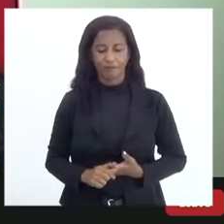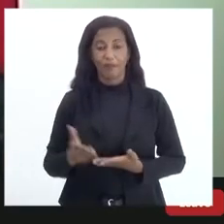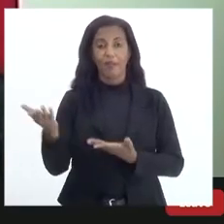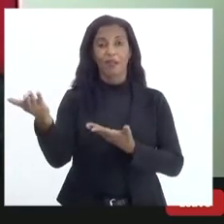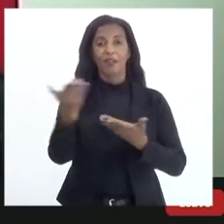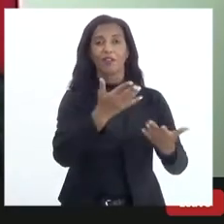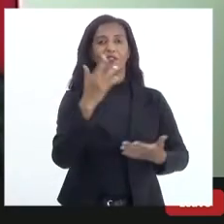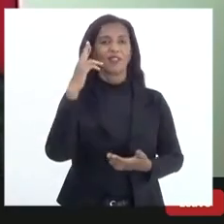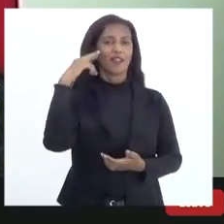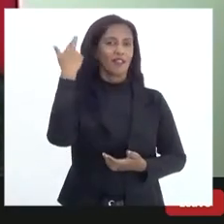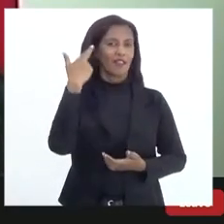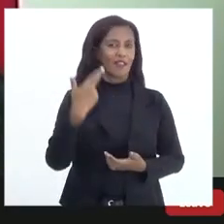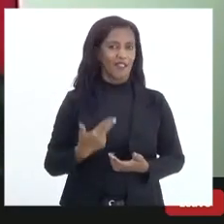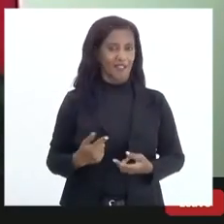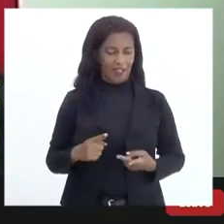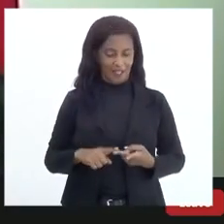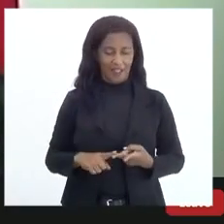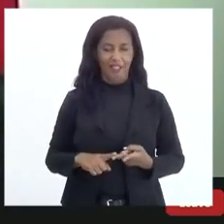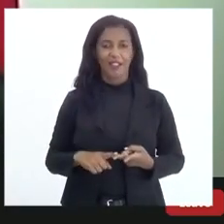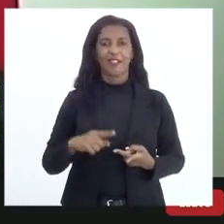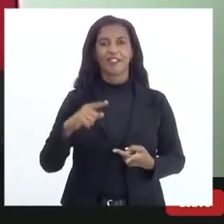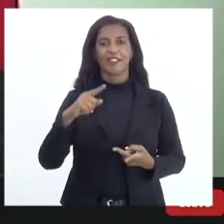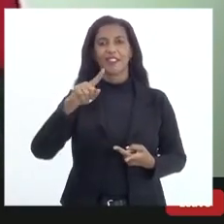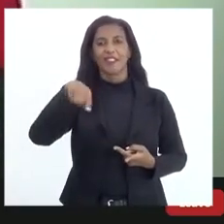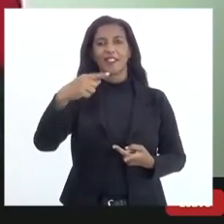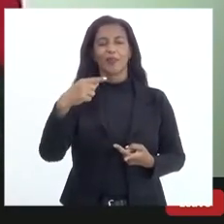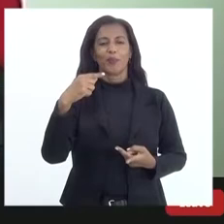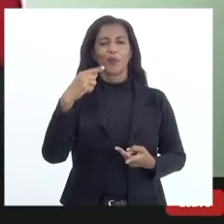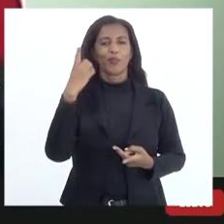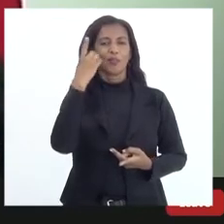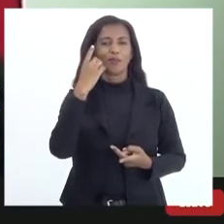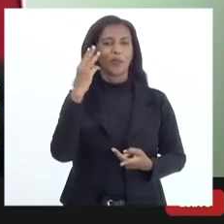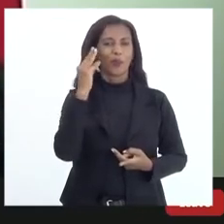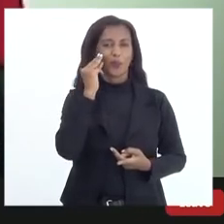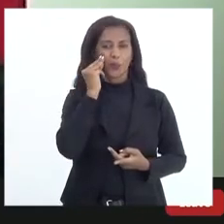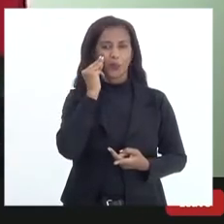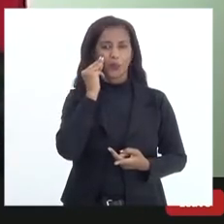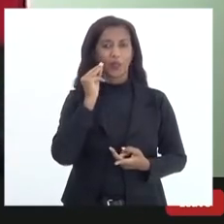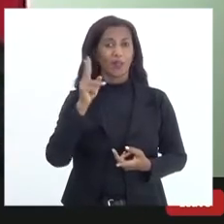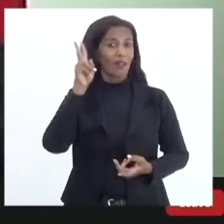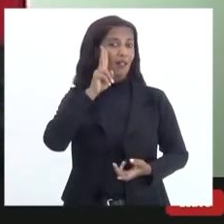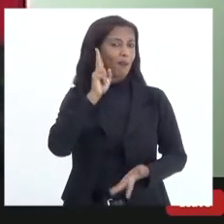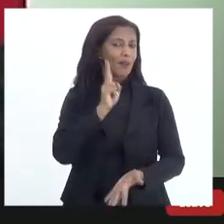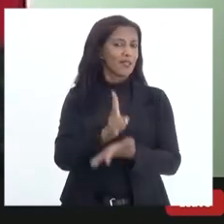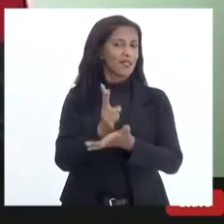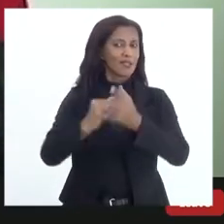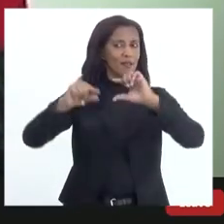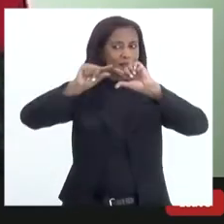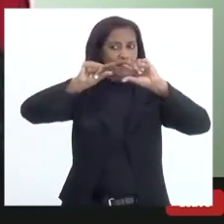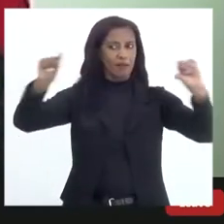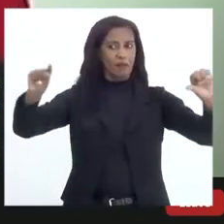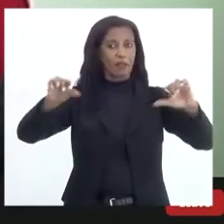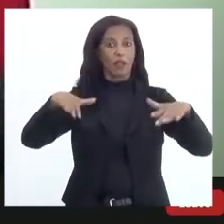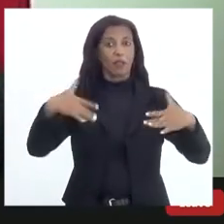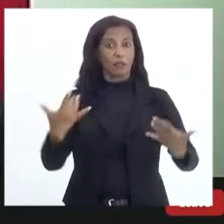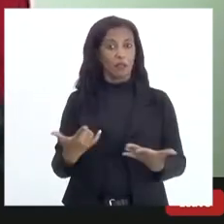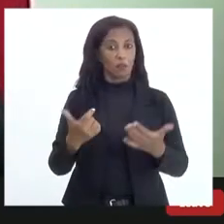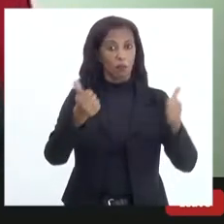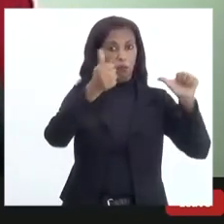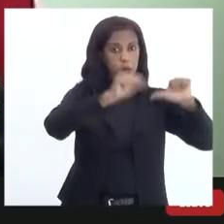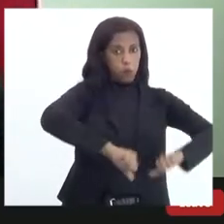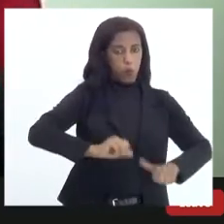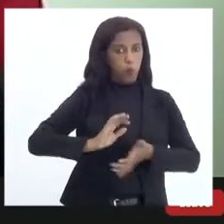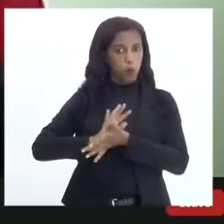deputada Renata Souza, em seguida para a deputada Mônica Francisco, e aí lembrar sempre aquela frase, né? Tão grave quanto o